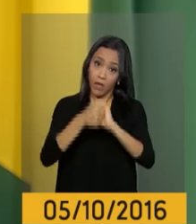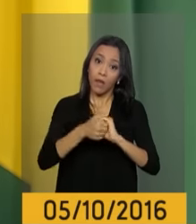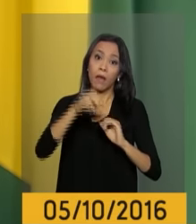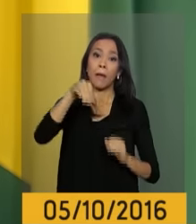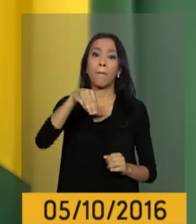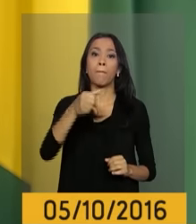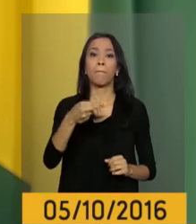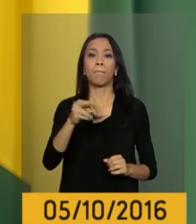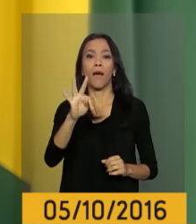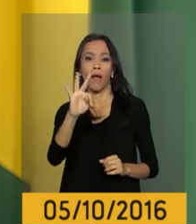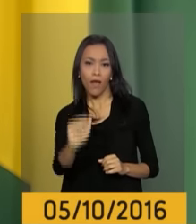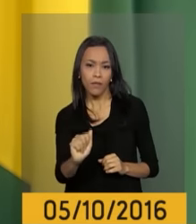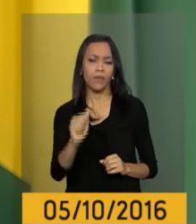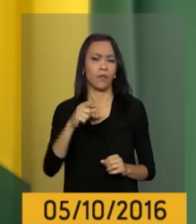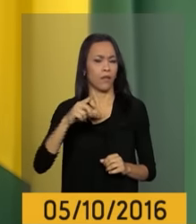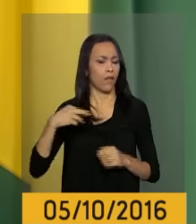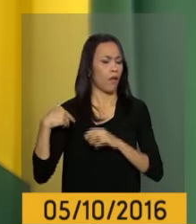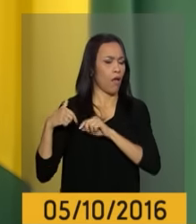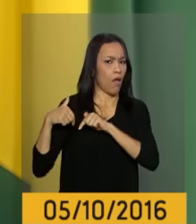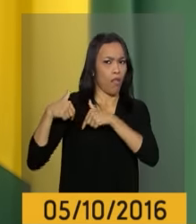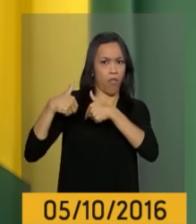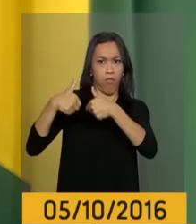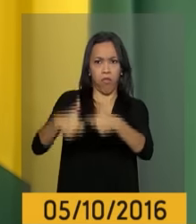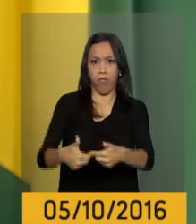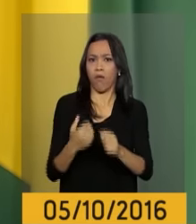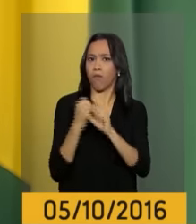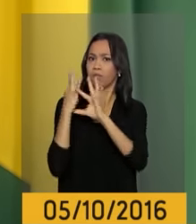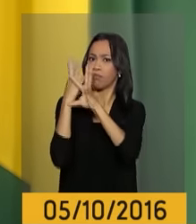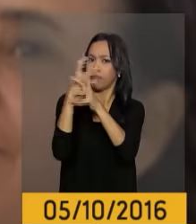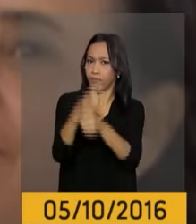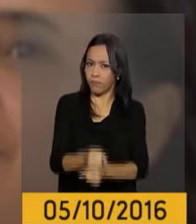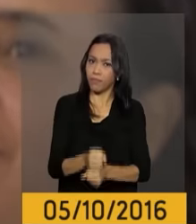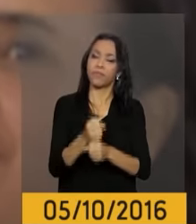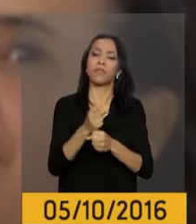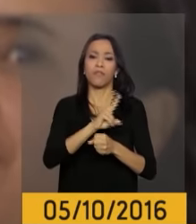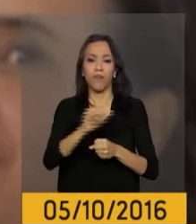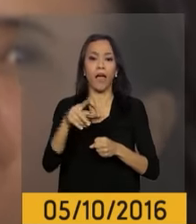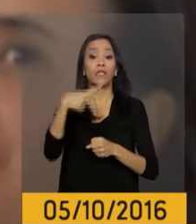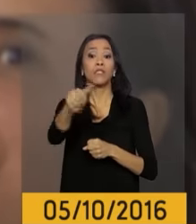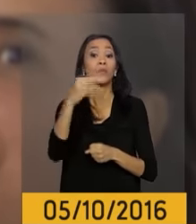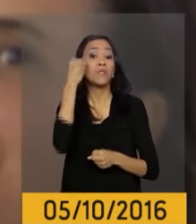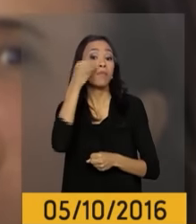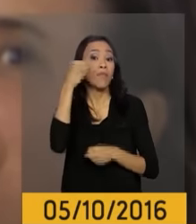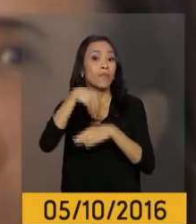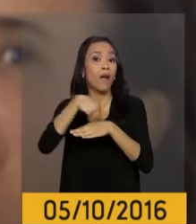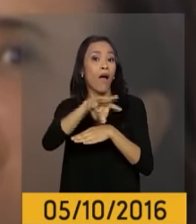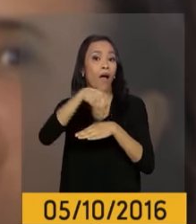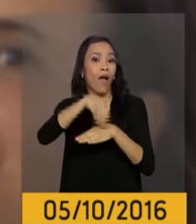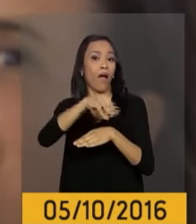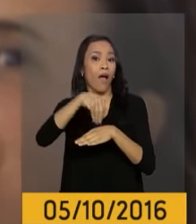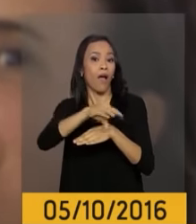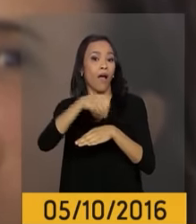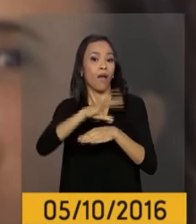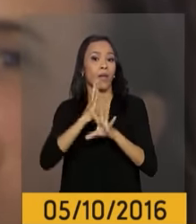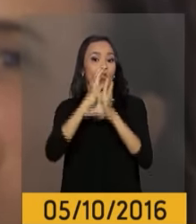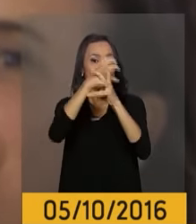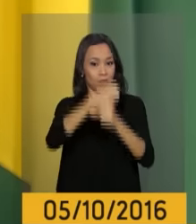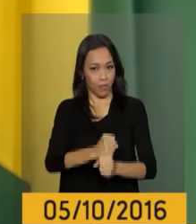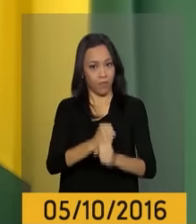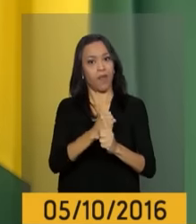trabalhos nessa área há muito tempo e que, portanto, poderá trazer uma experiência extraordinária para